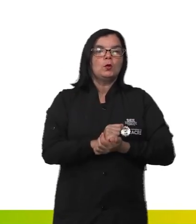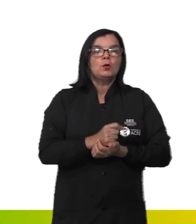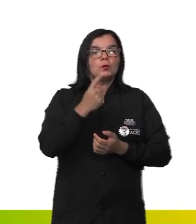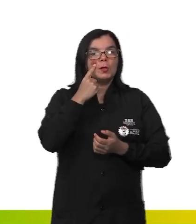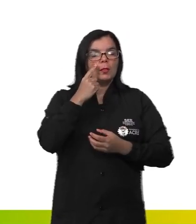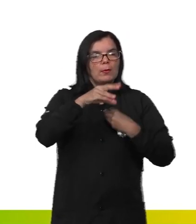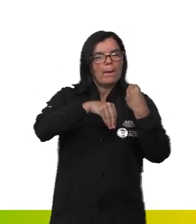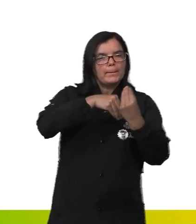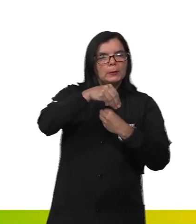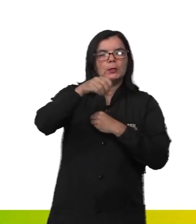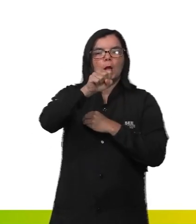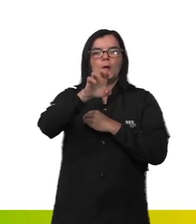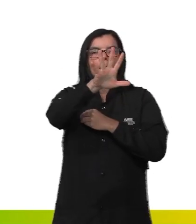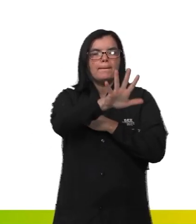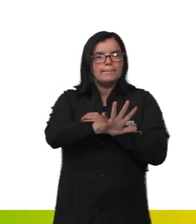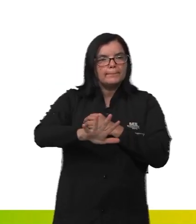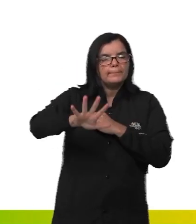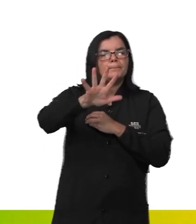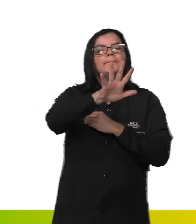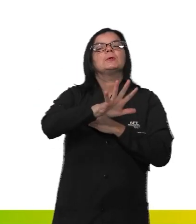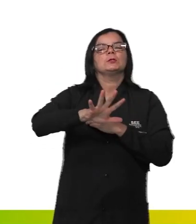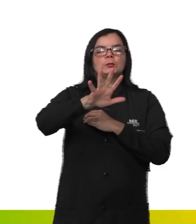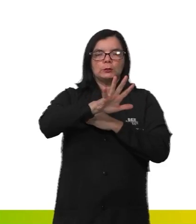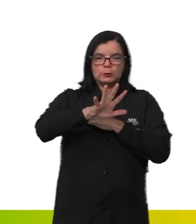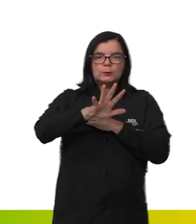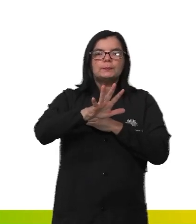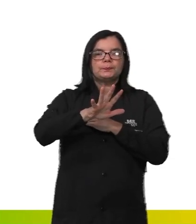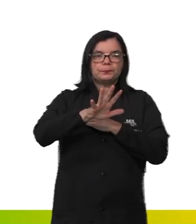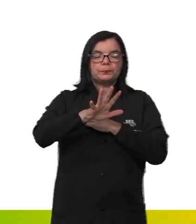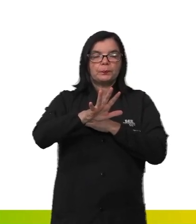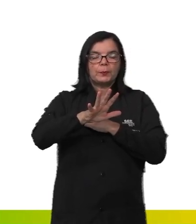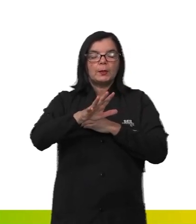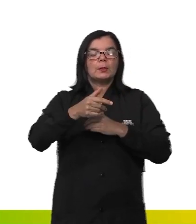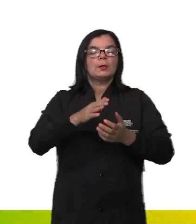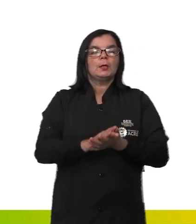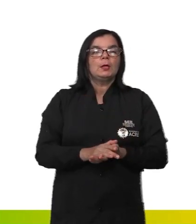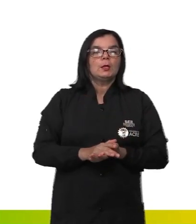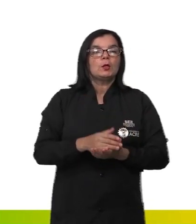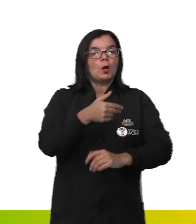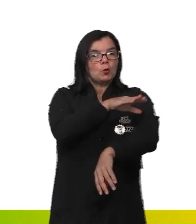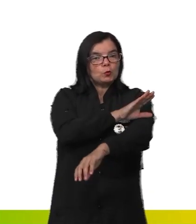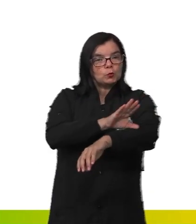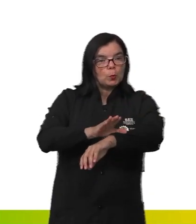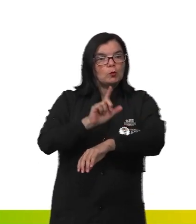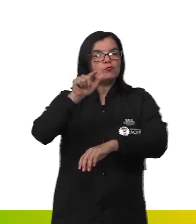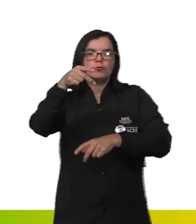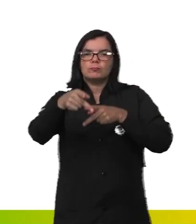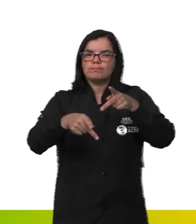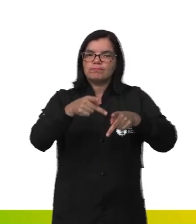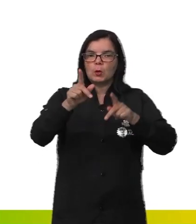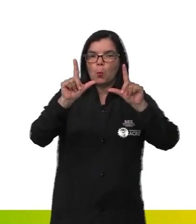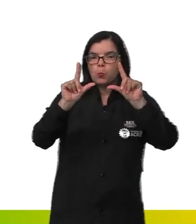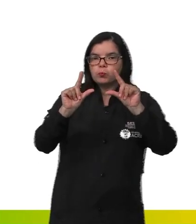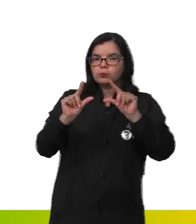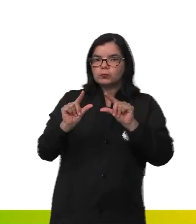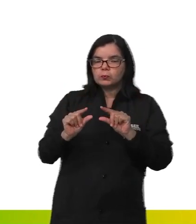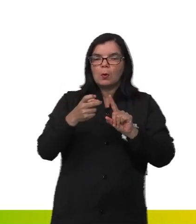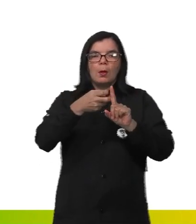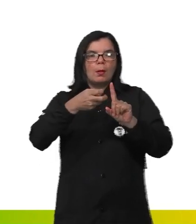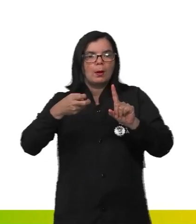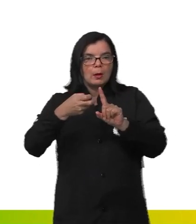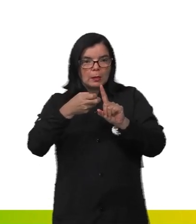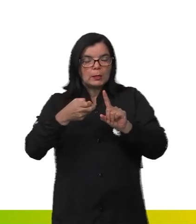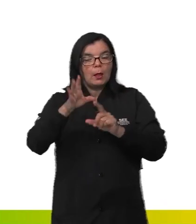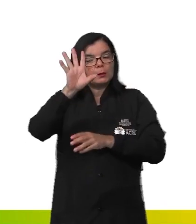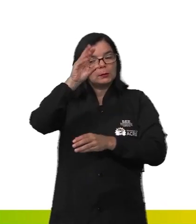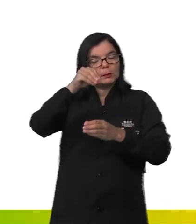contudo, devido à hegemonia europeia, nós já falamos nesse segmento, né, que a cultura de outros povos passa a ser diminuída, ainda